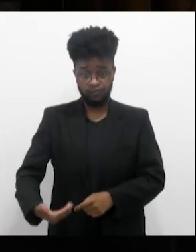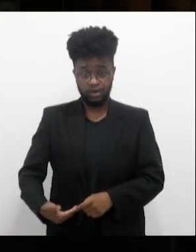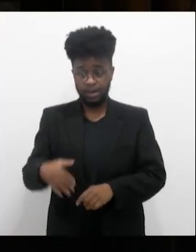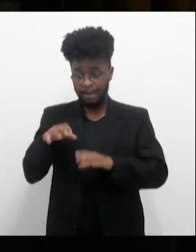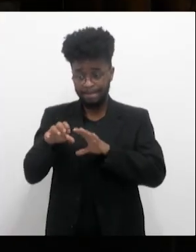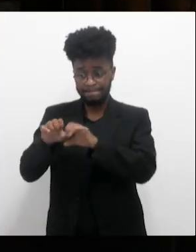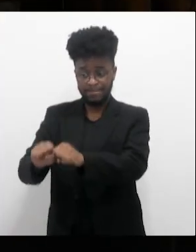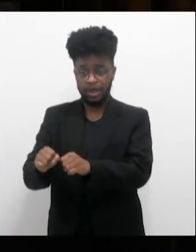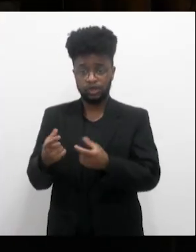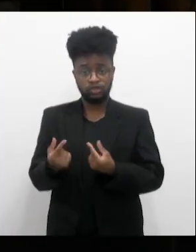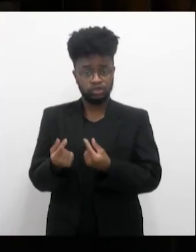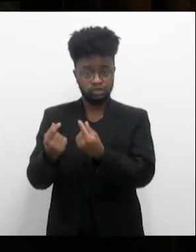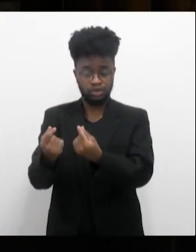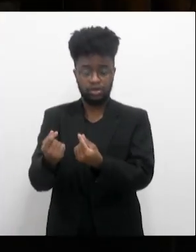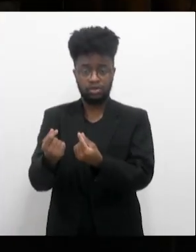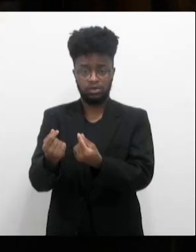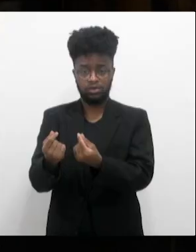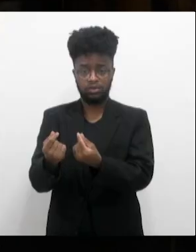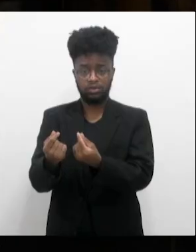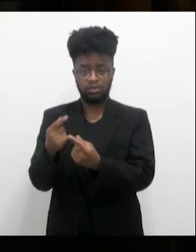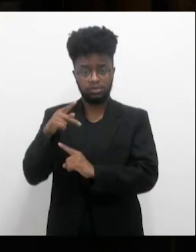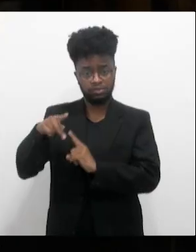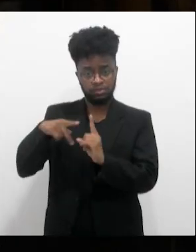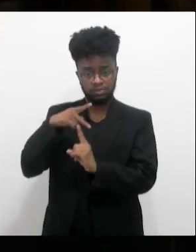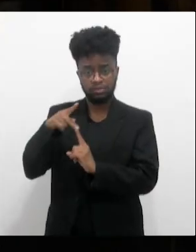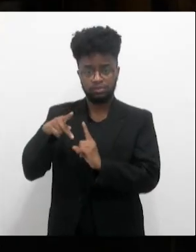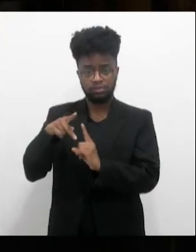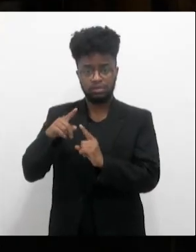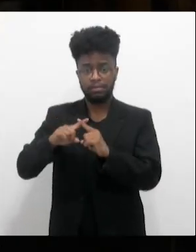a mão no fundo previdenciário e